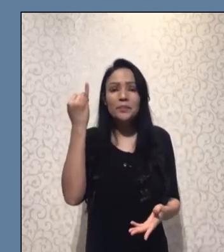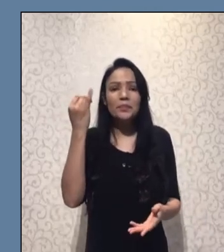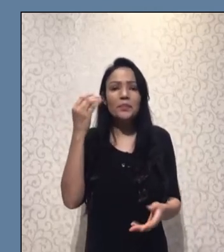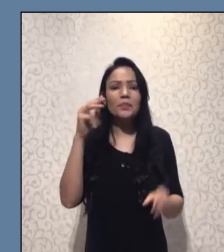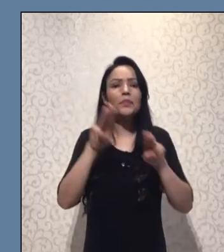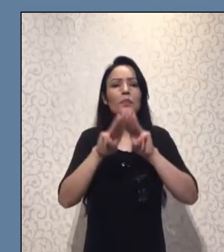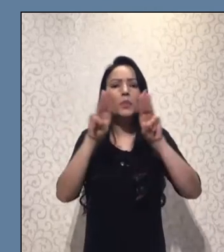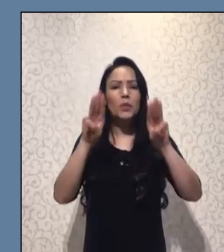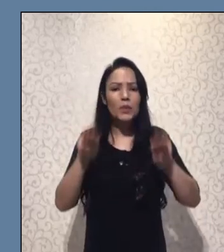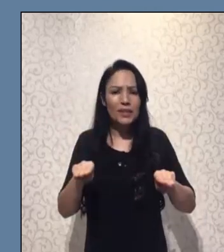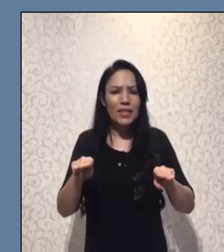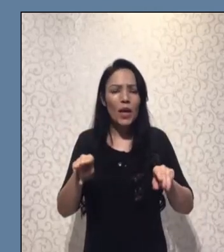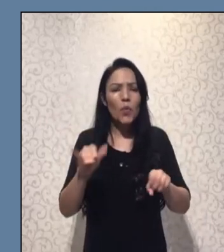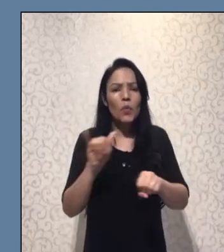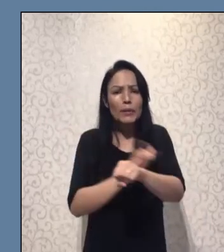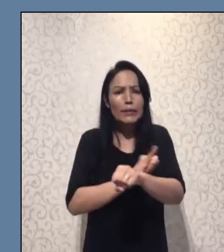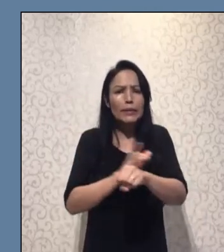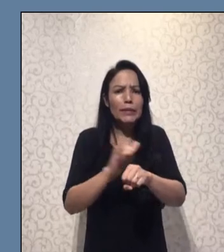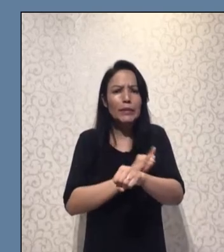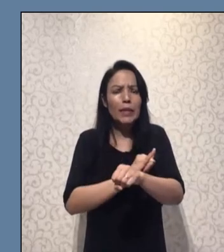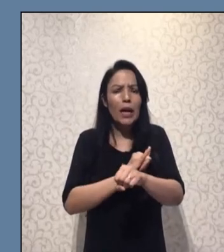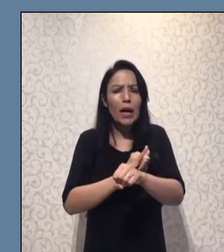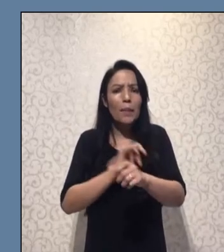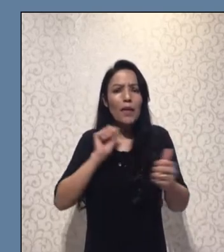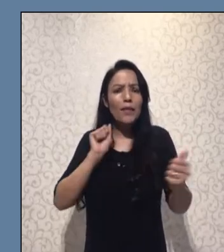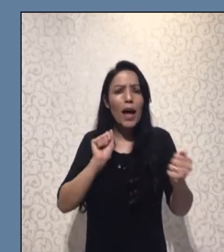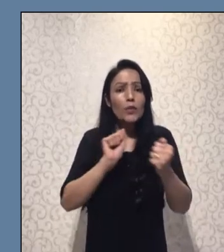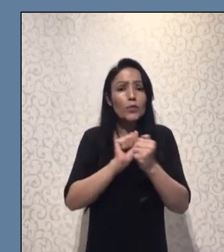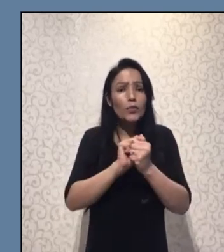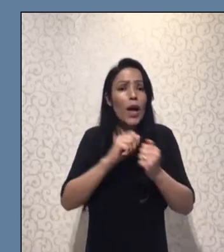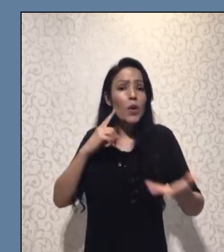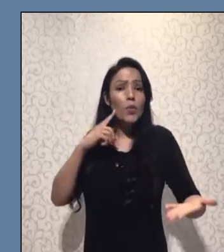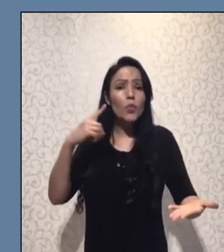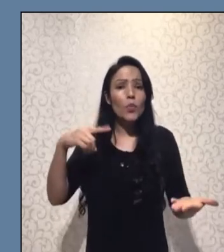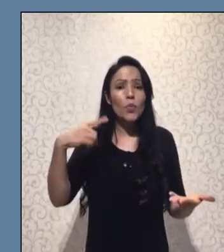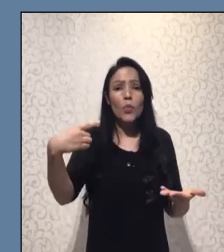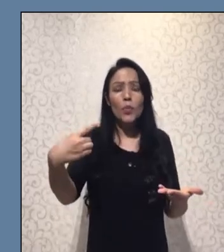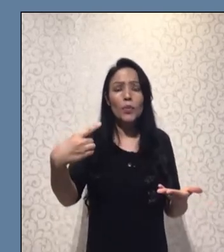para se tornarem presentes no cotidiano